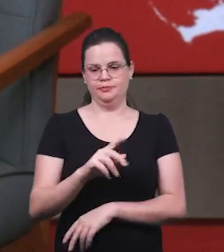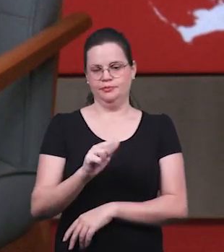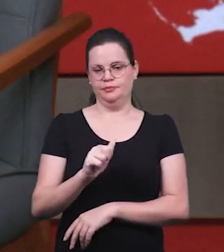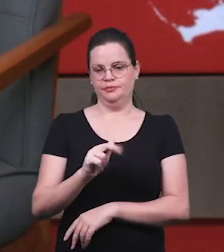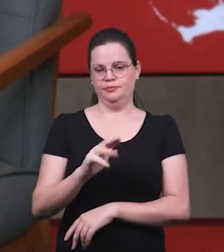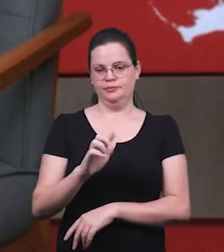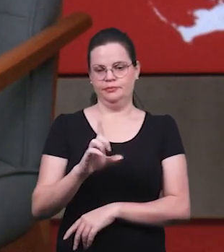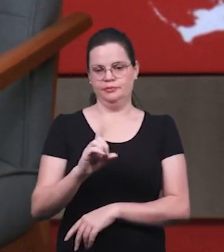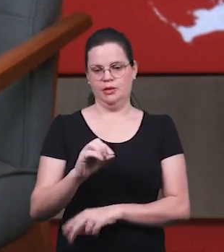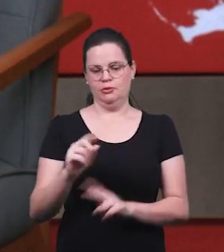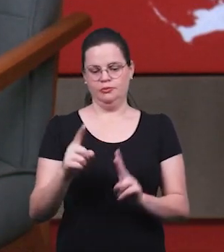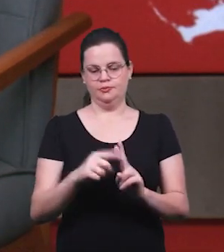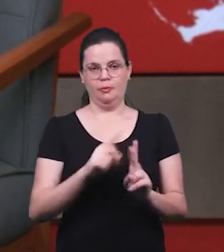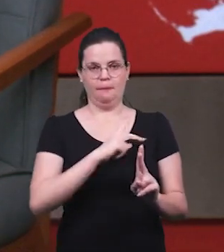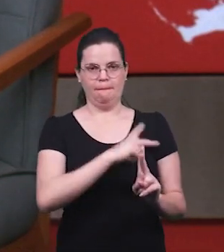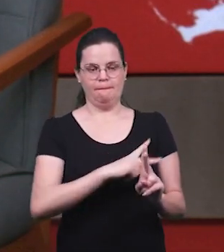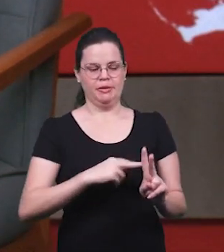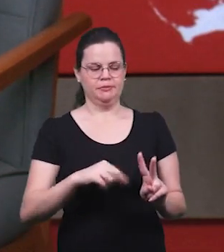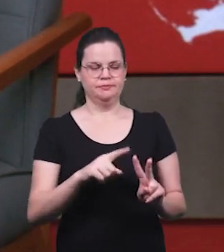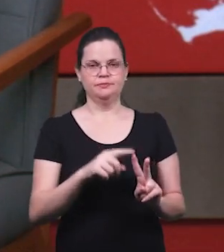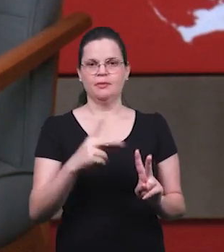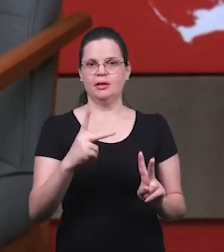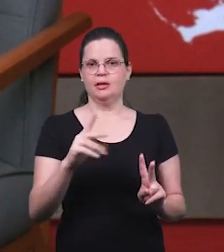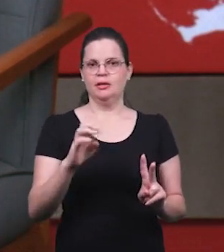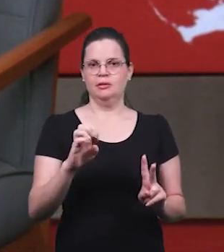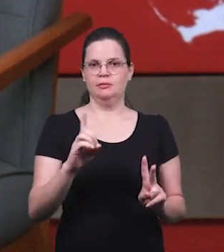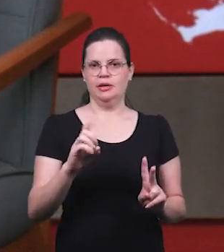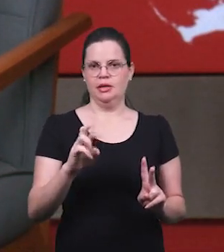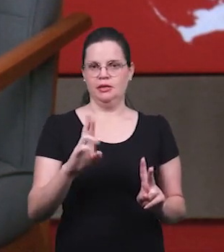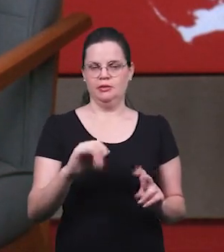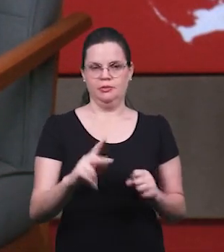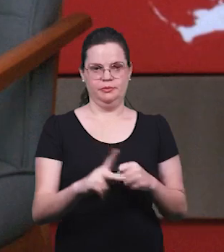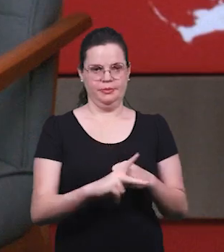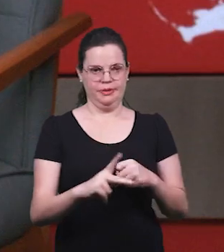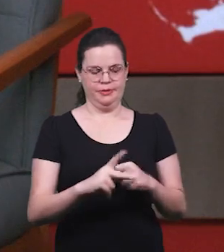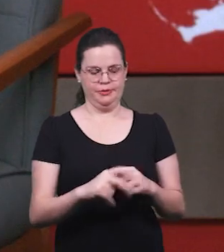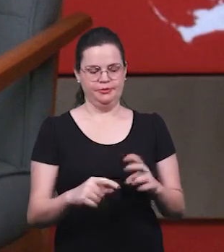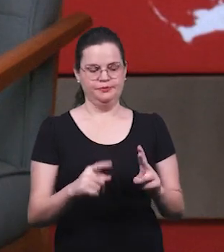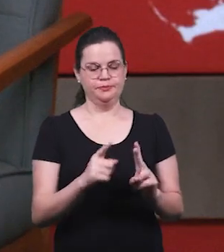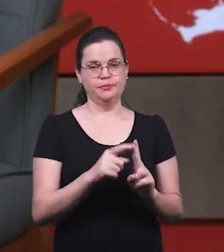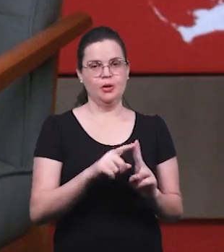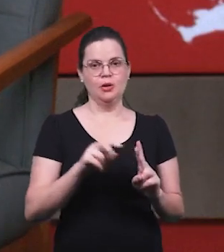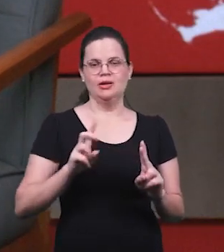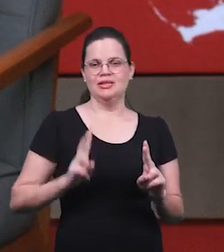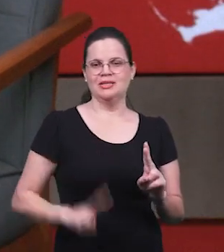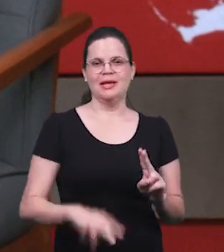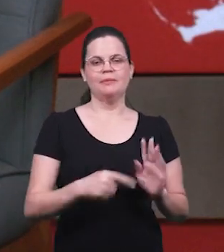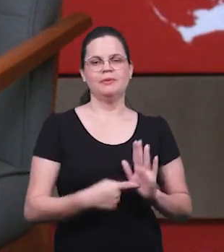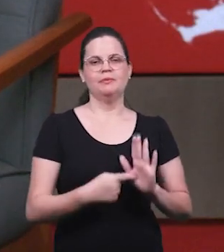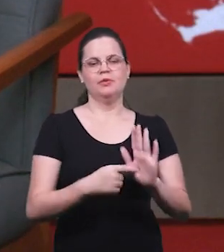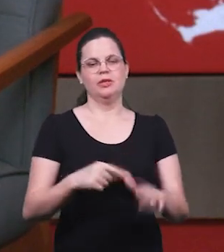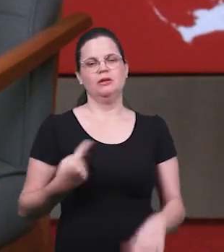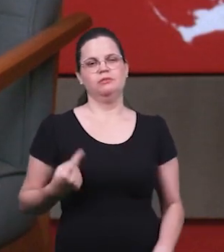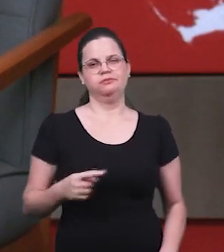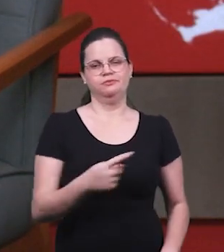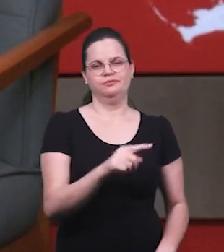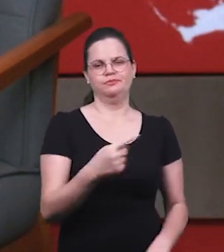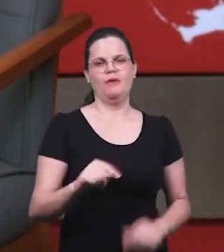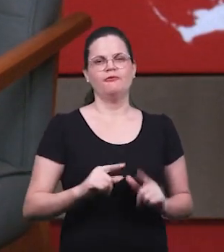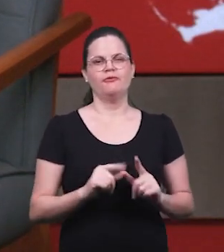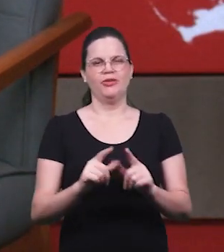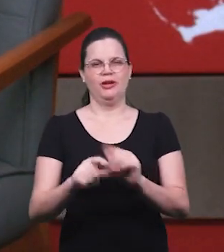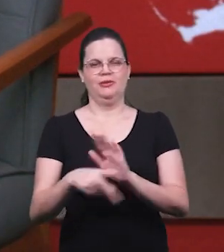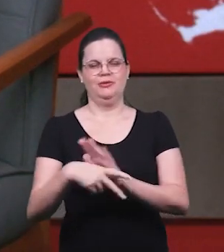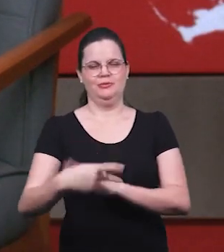temos falado ultimamente sobre as viagens do apóstolo Paulo. E nós abordamos no